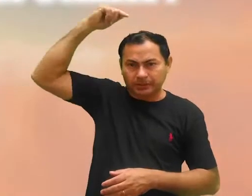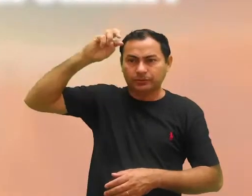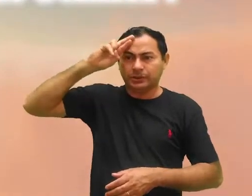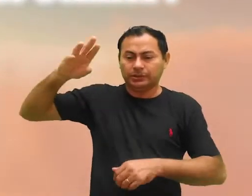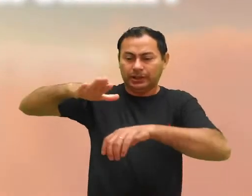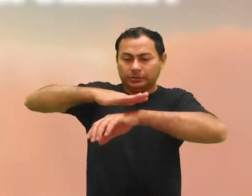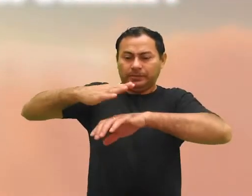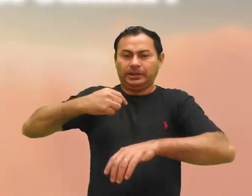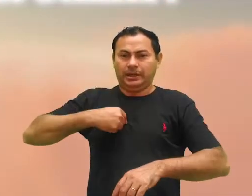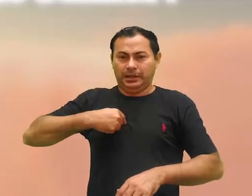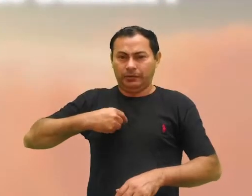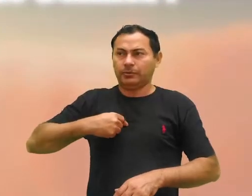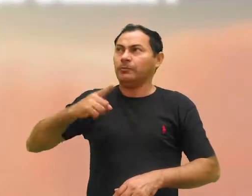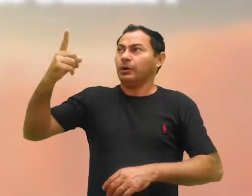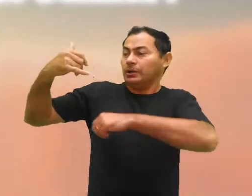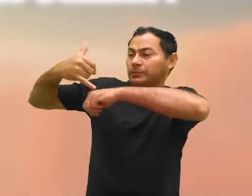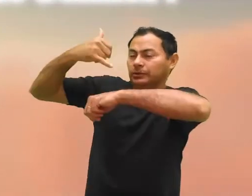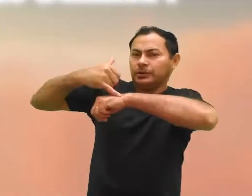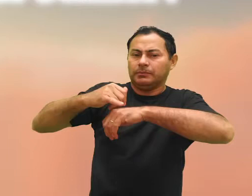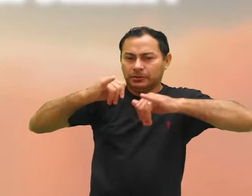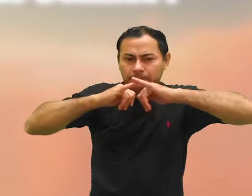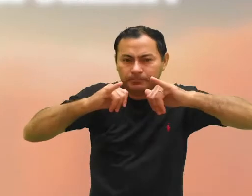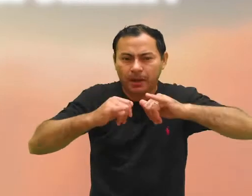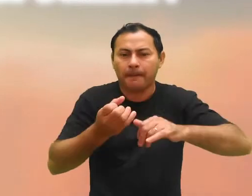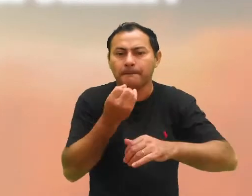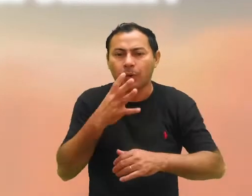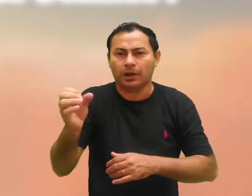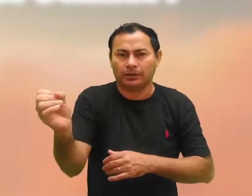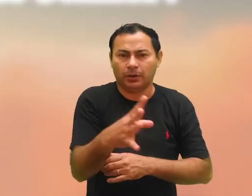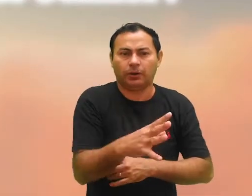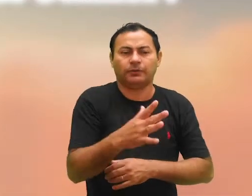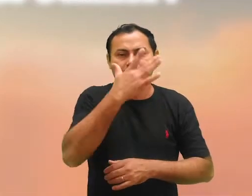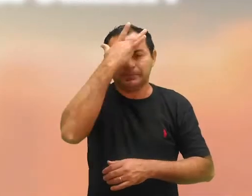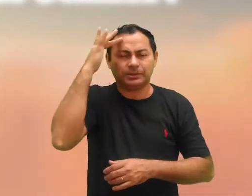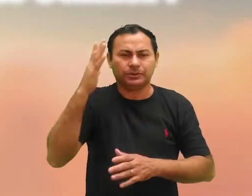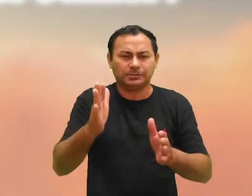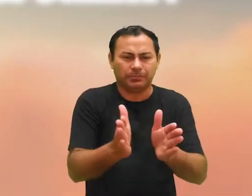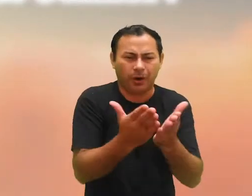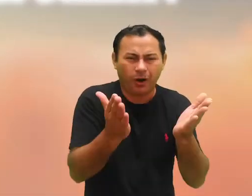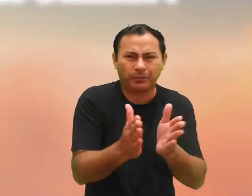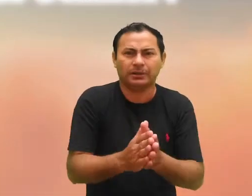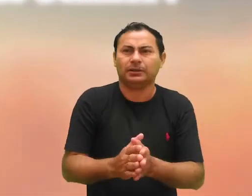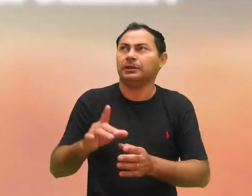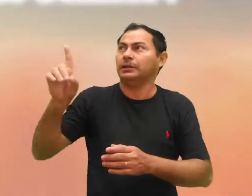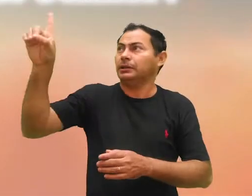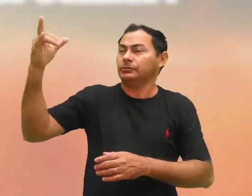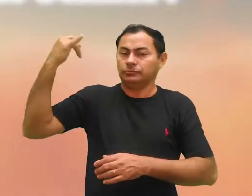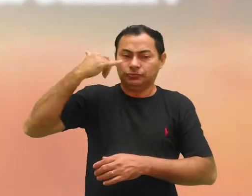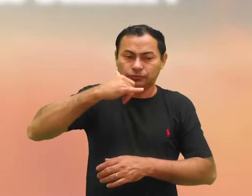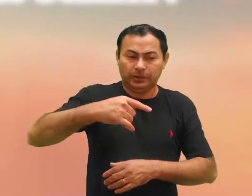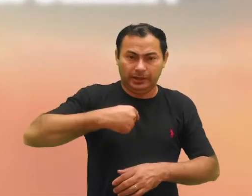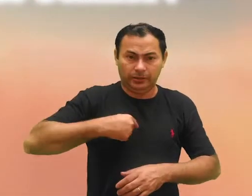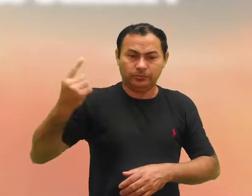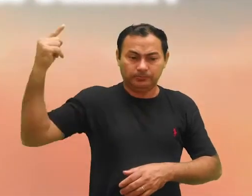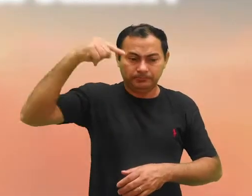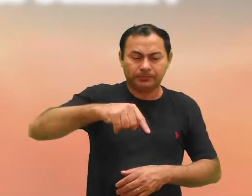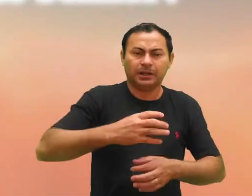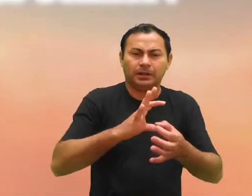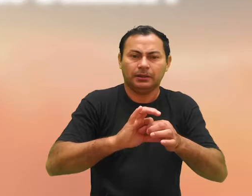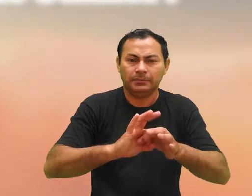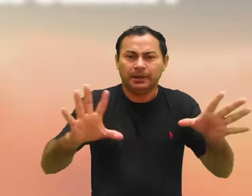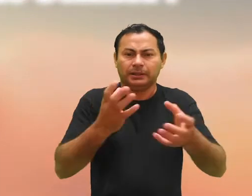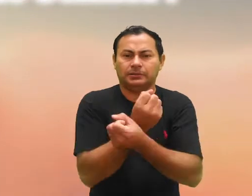o Espírito do Senhor está sobre mim porque ele me ungiu para pregar as boas novas aos pobres. Ele me enviou para